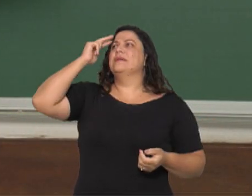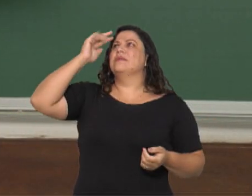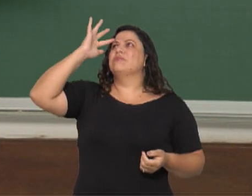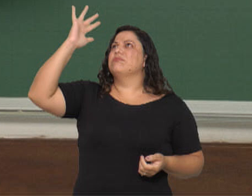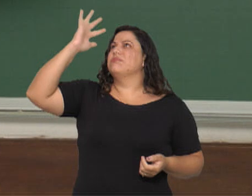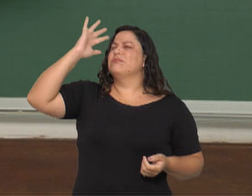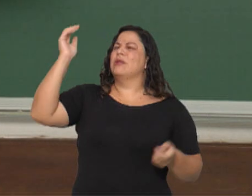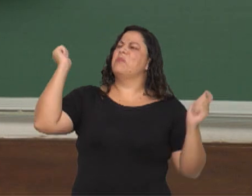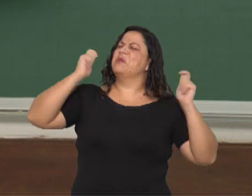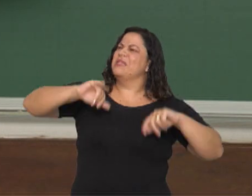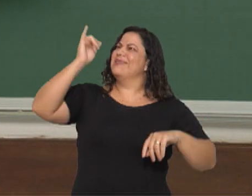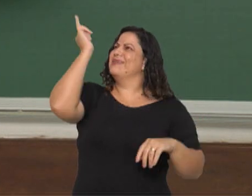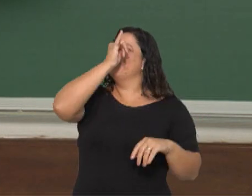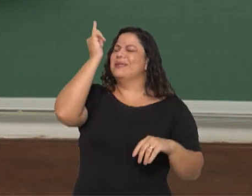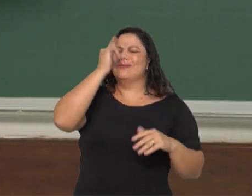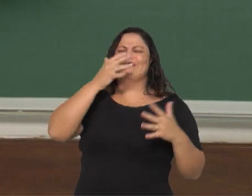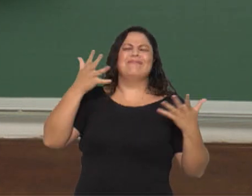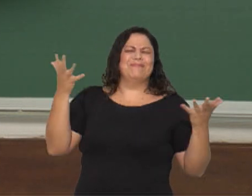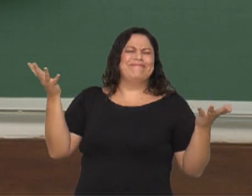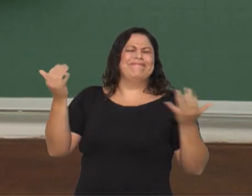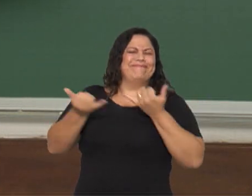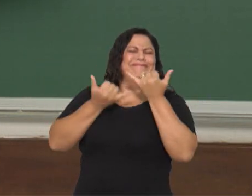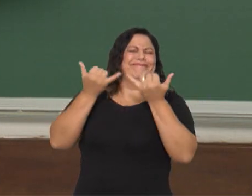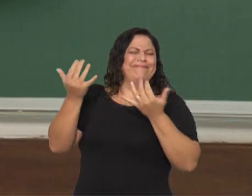ser mais tonto do que eu fui, mais bobo.